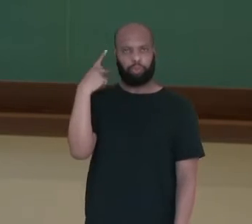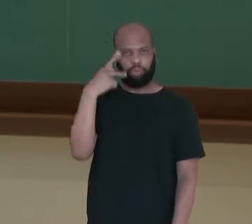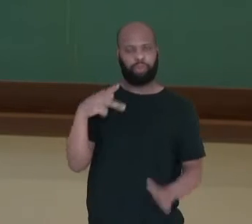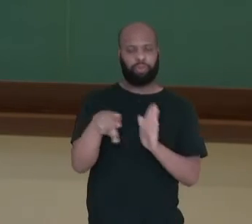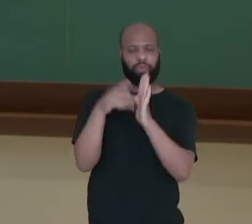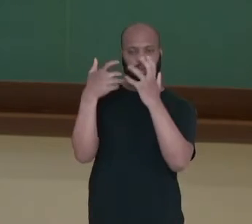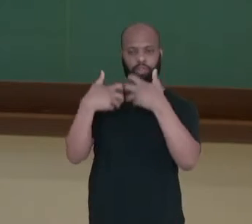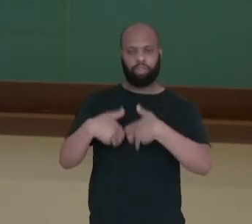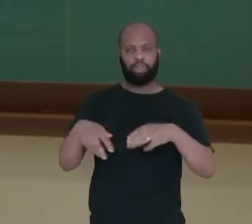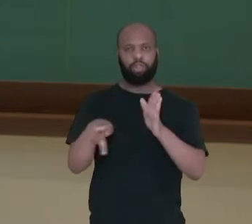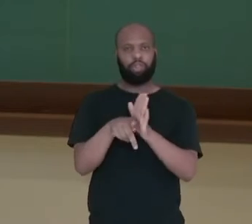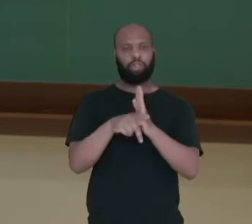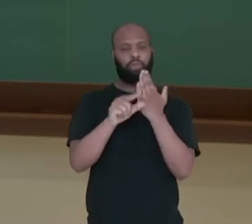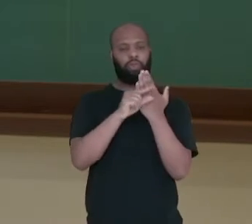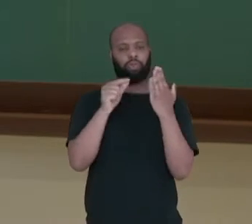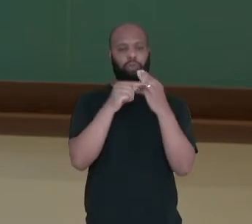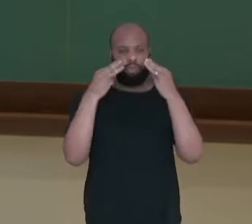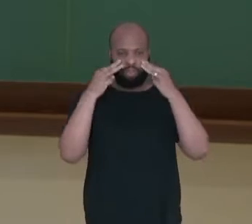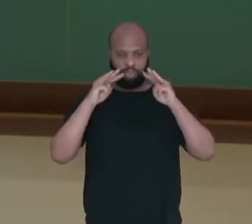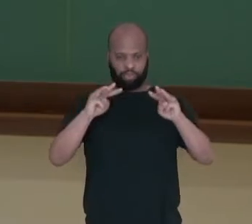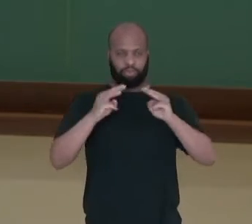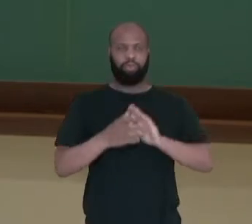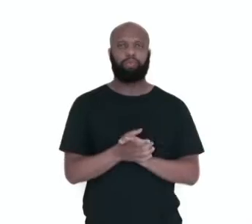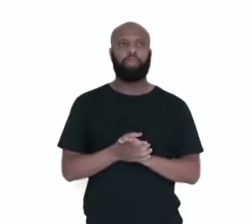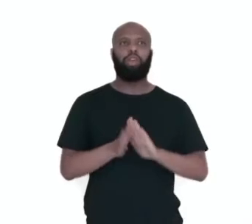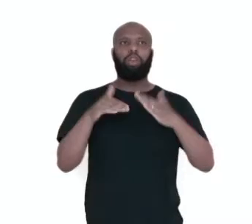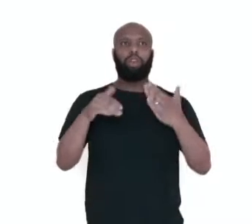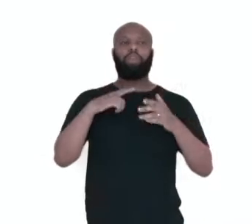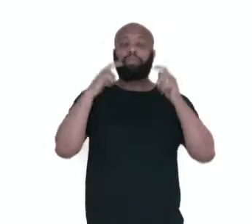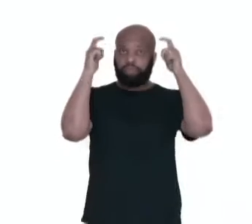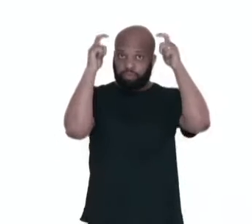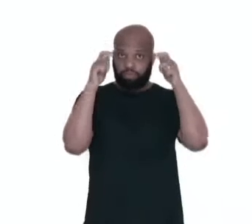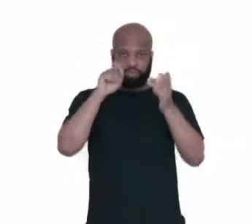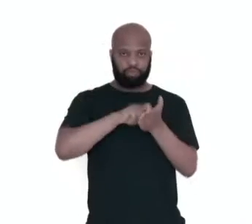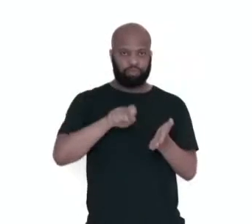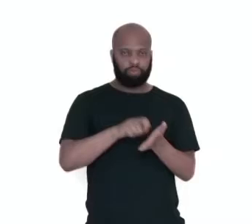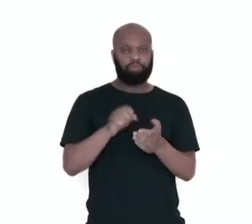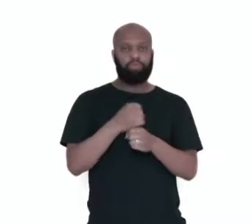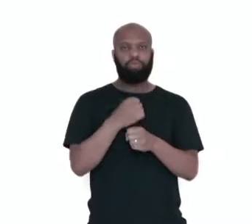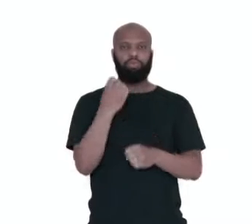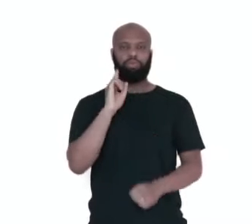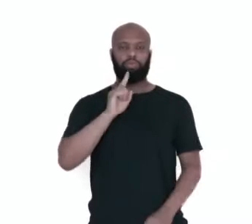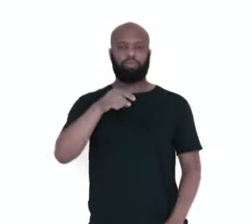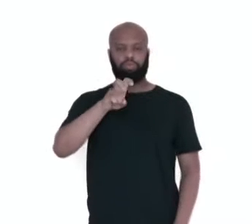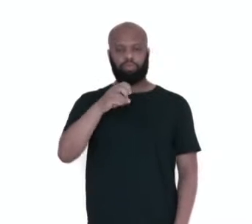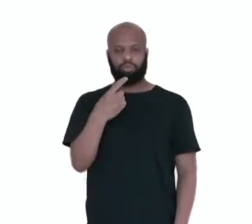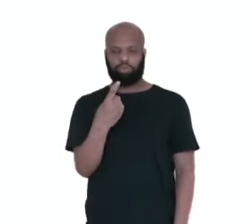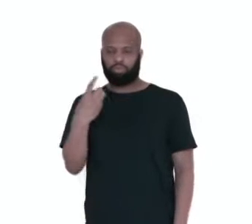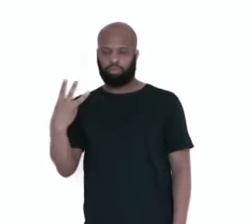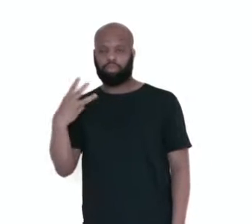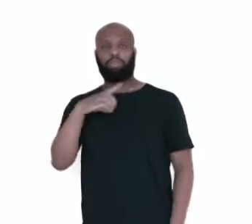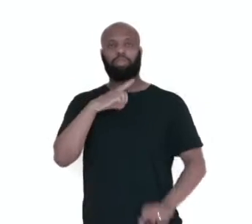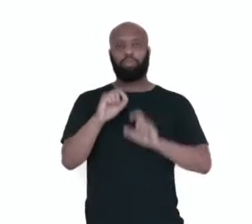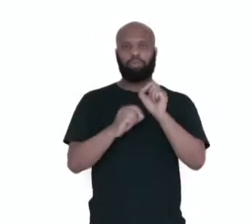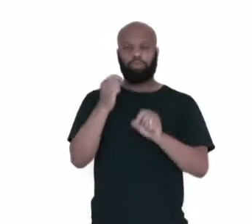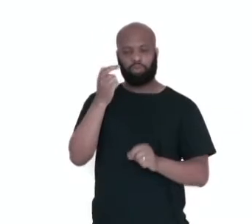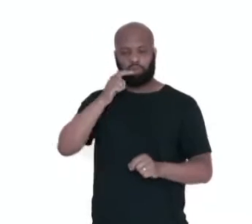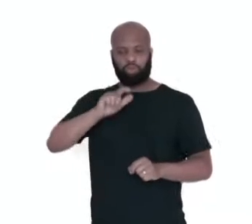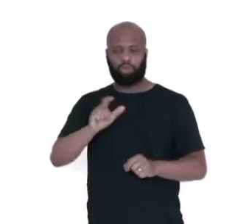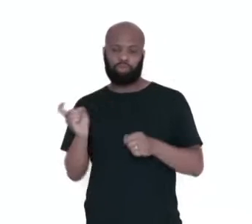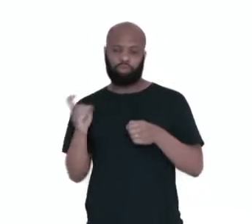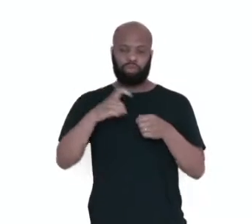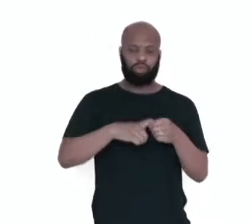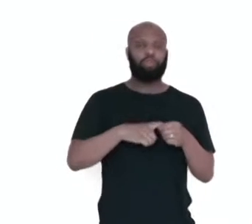das reflexões de Maquiavel. O Príncipe foi escrito em 1513, quando, com a retomada da